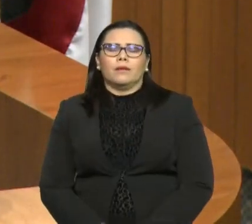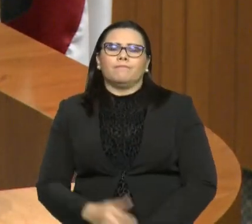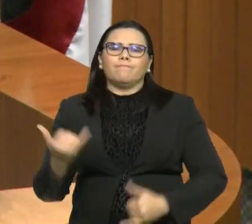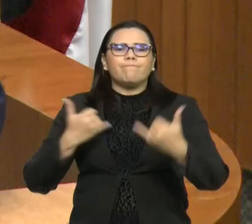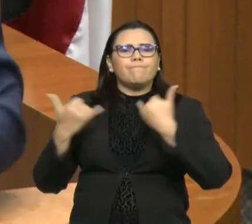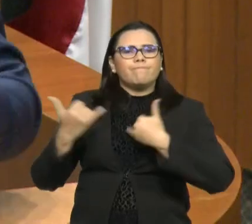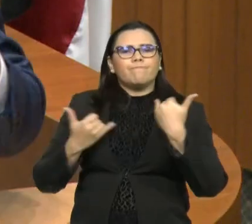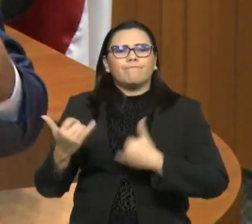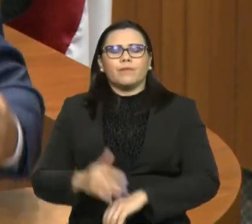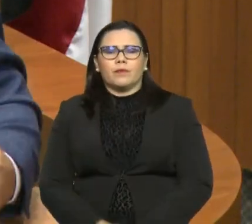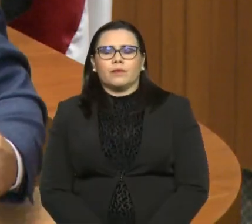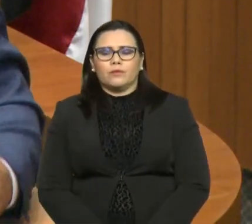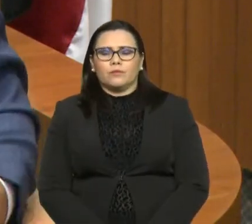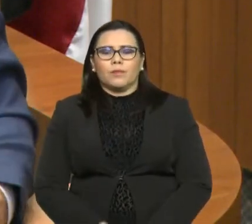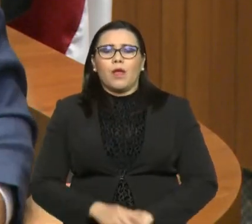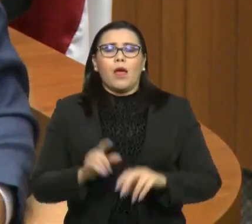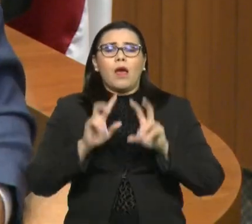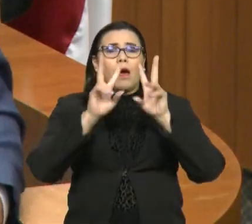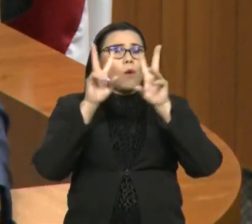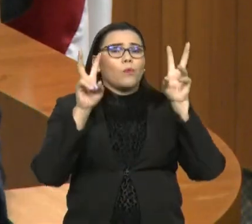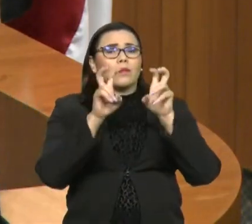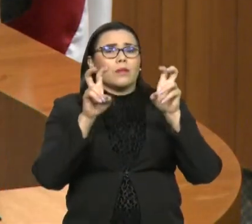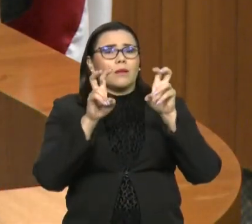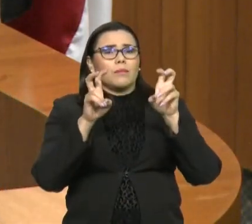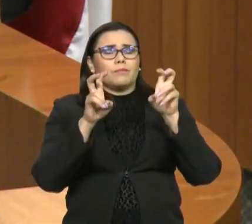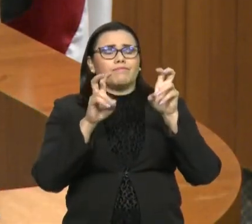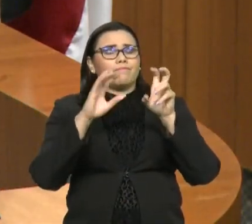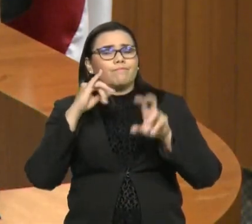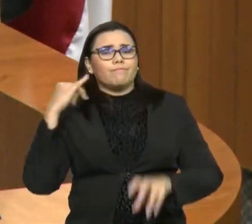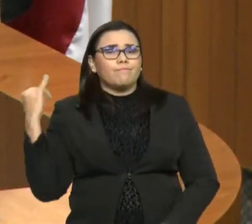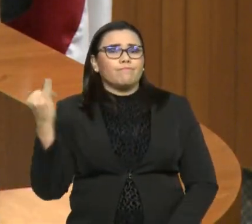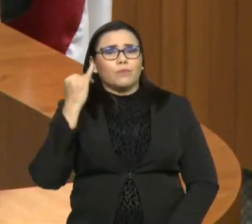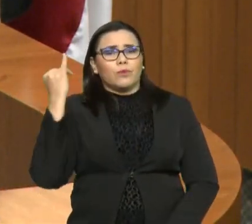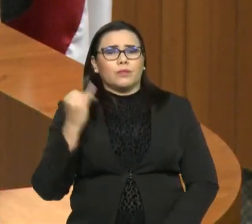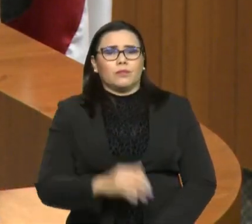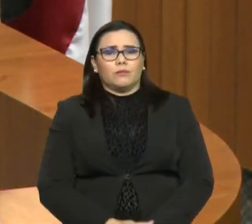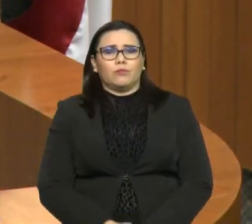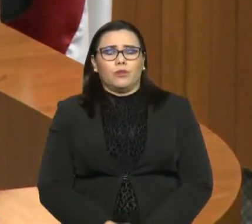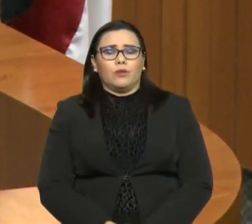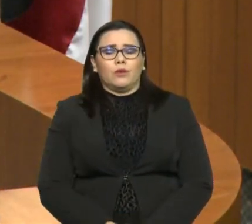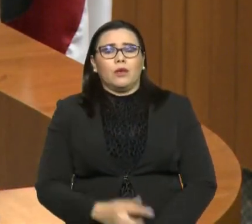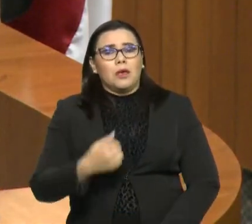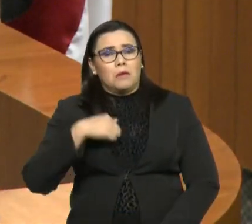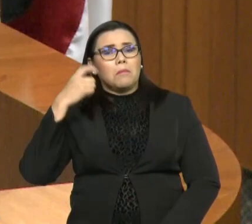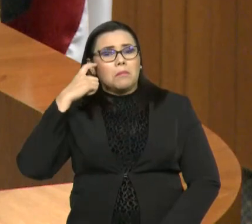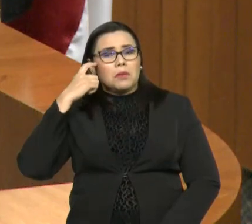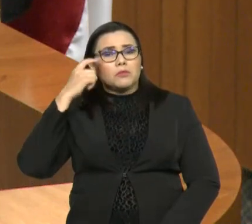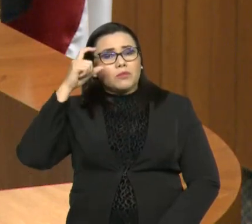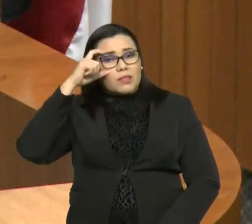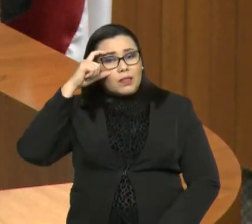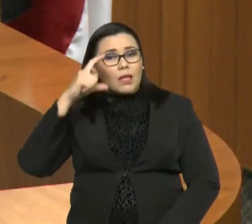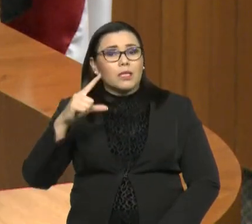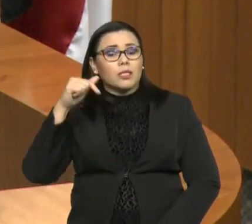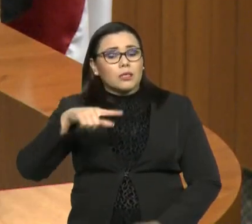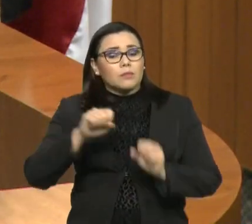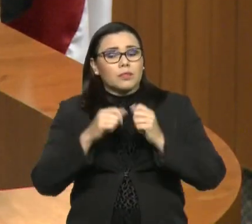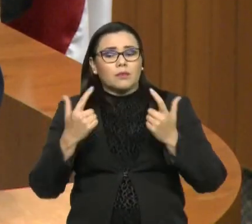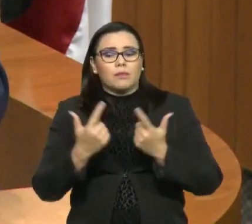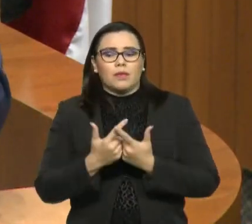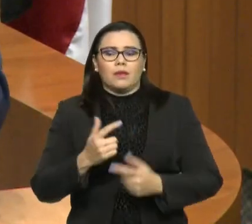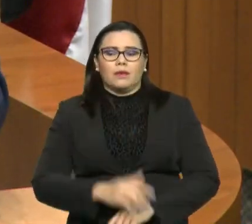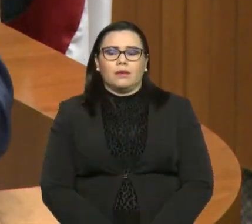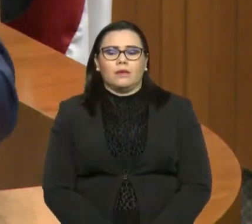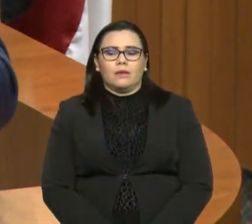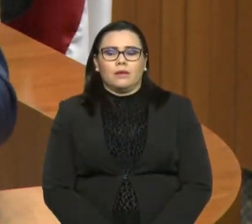casa, uma questão muito importante, que trata sobre, senhores deputados, senhor deputado Wellington,